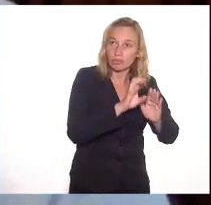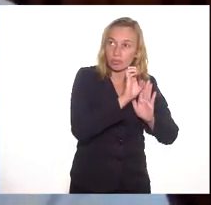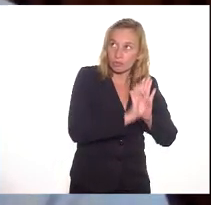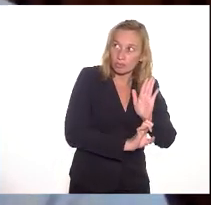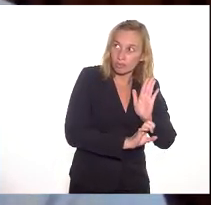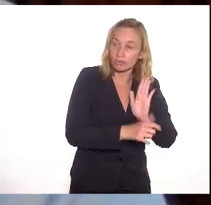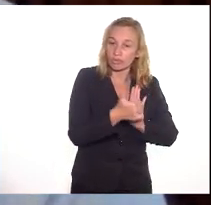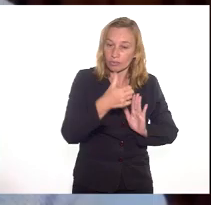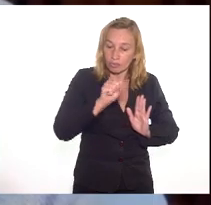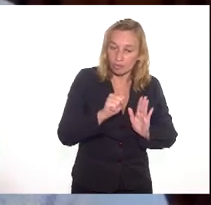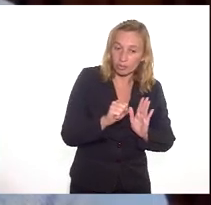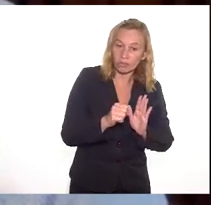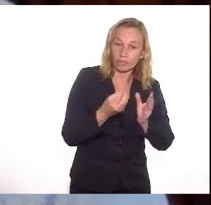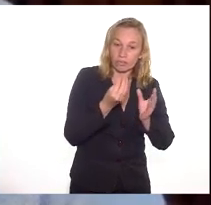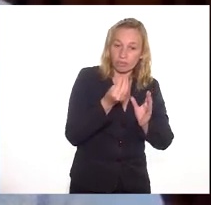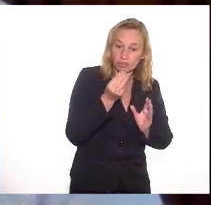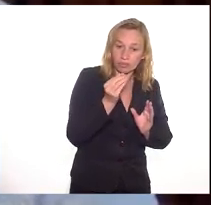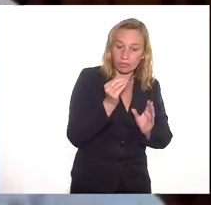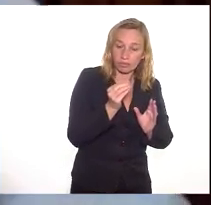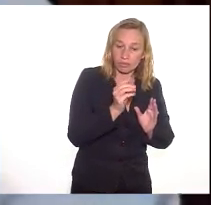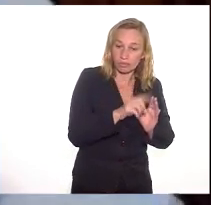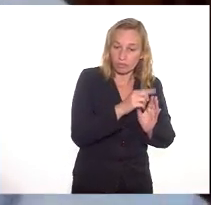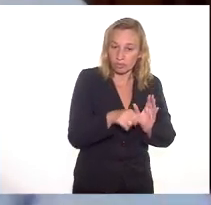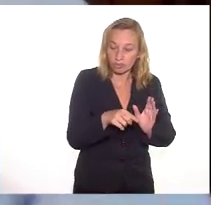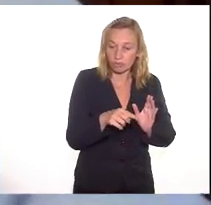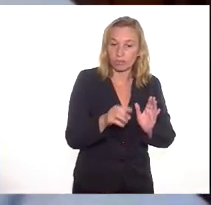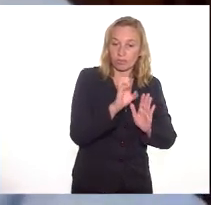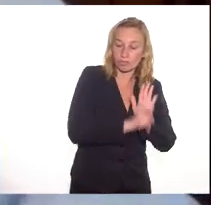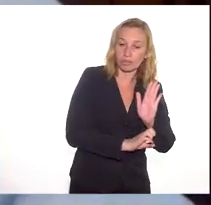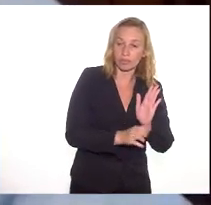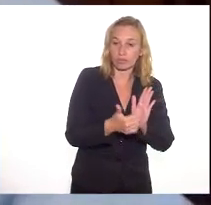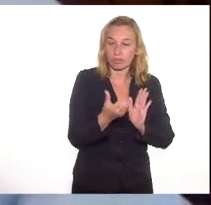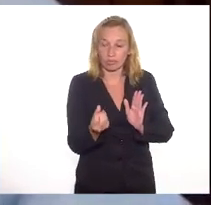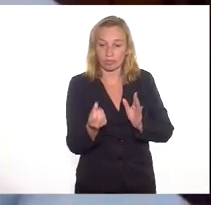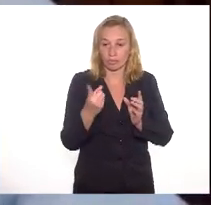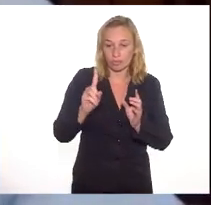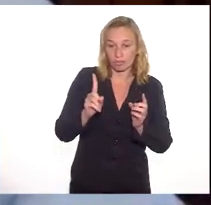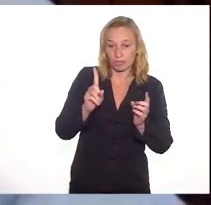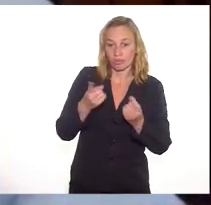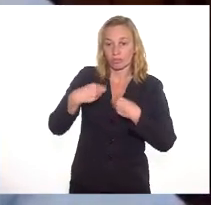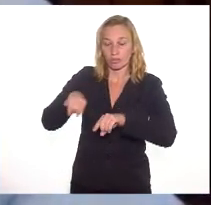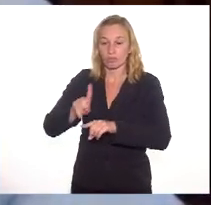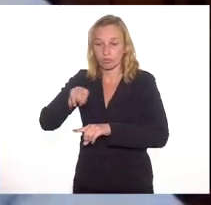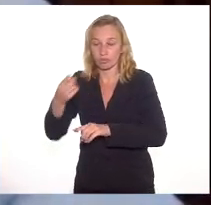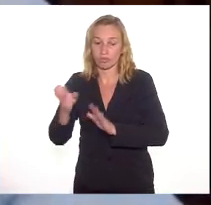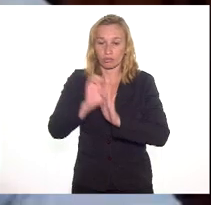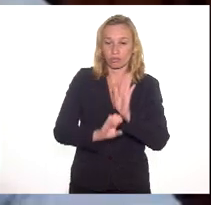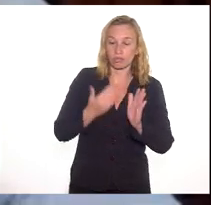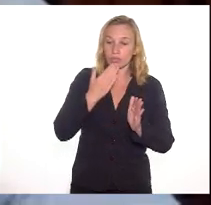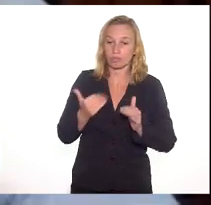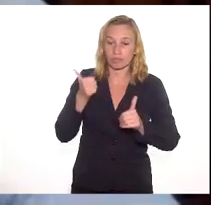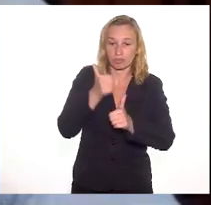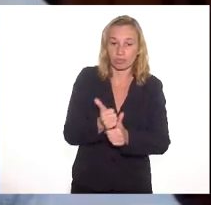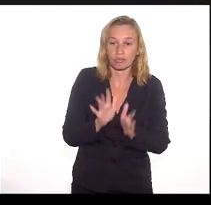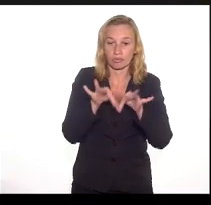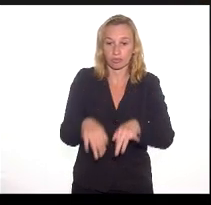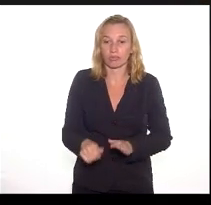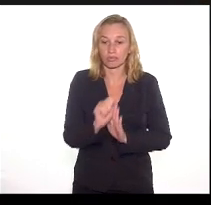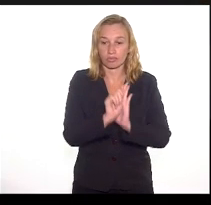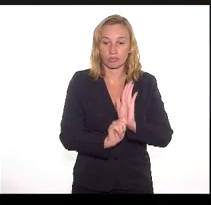da emenda 18, pela rejeição da emenda 6. Contrárias e demais emendas, concluindo por substitutivo, pedindo forma final de redação.